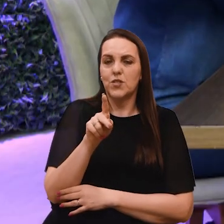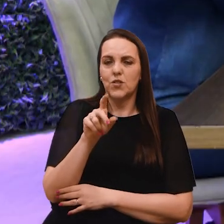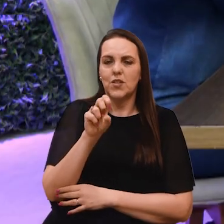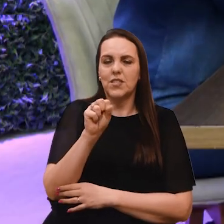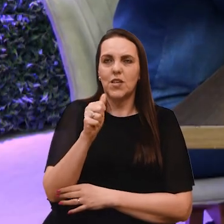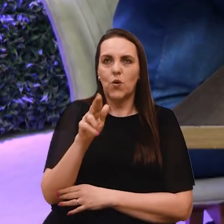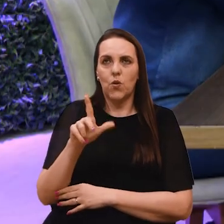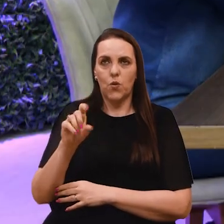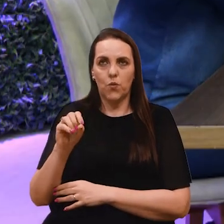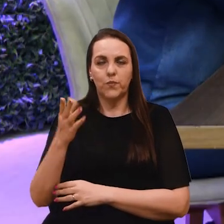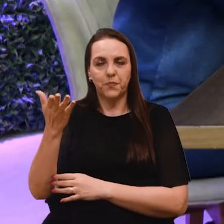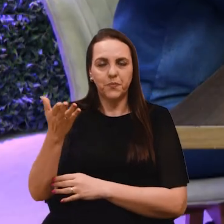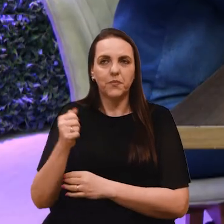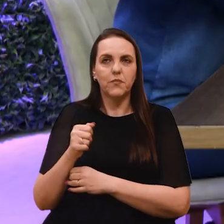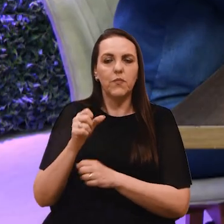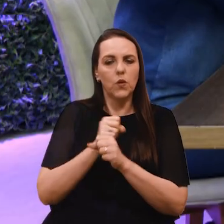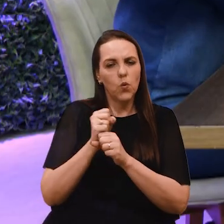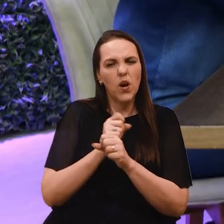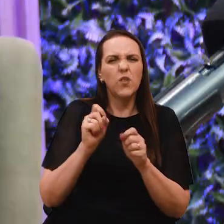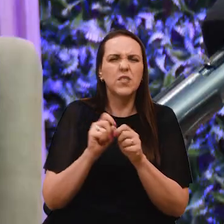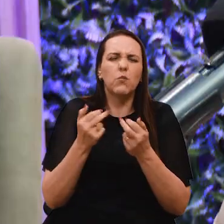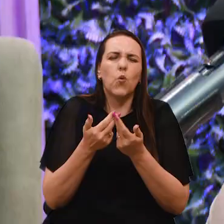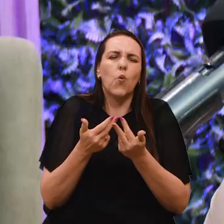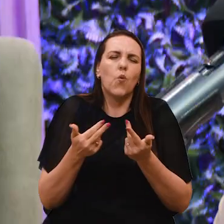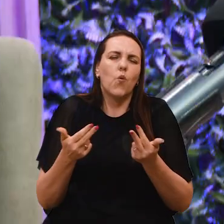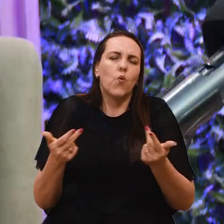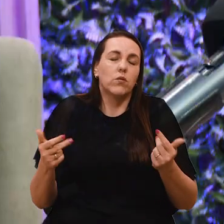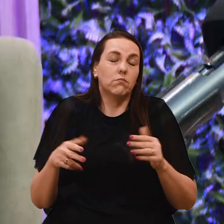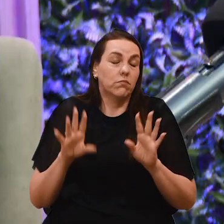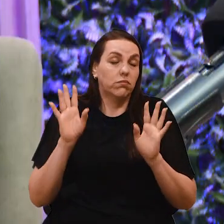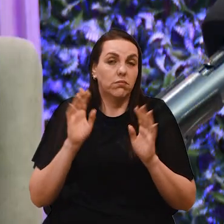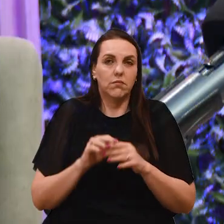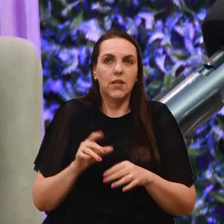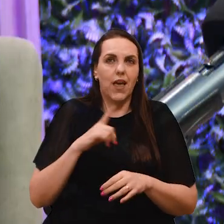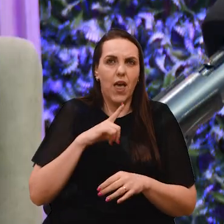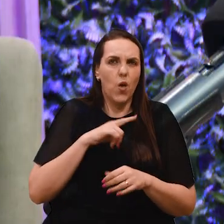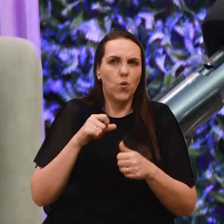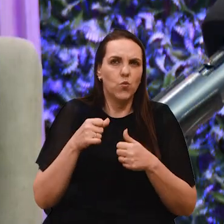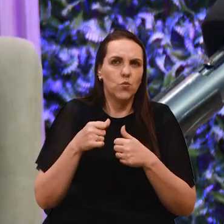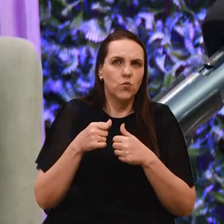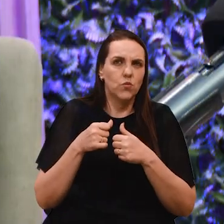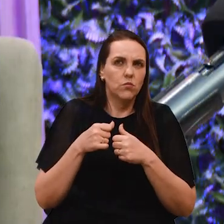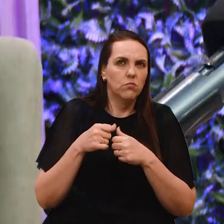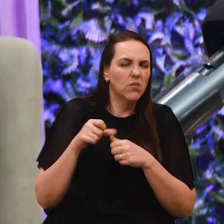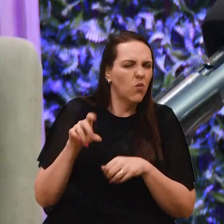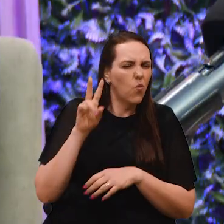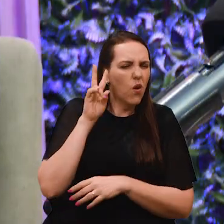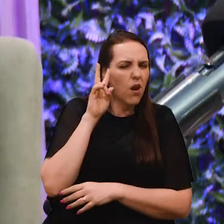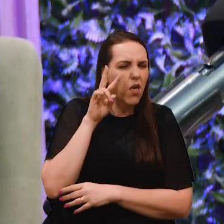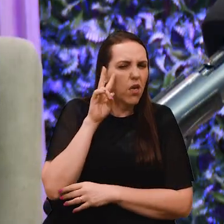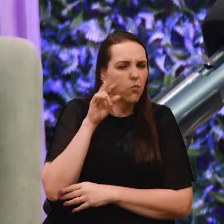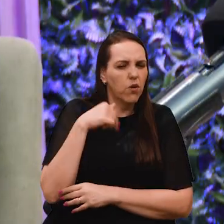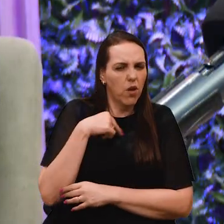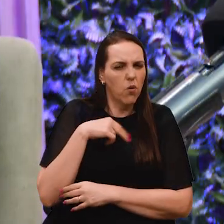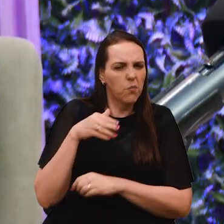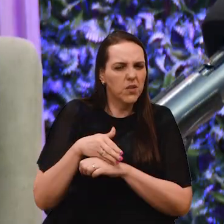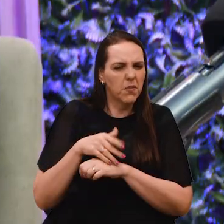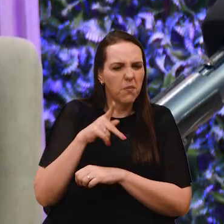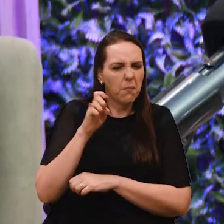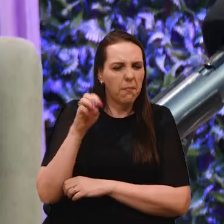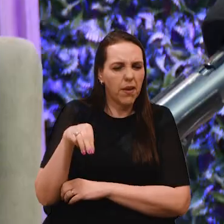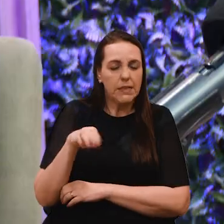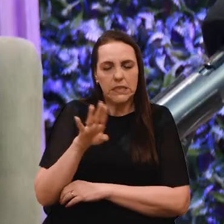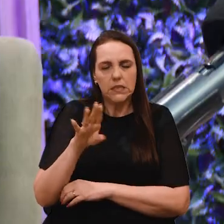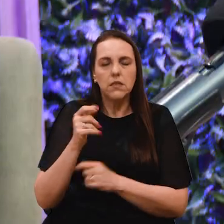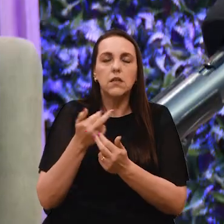que nós tínhamos feito muitas coisas. Eu estava, não lembro, acho que eu não era da PEN, mas a gente fez muitas coisas